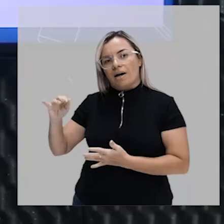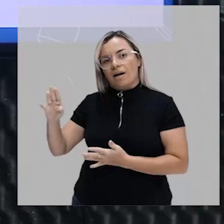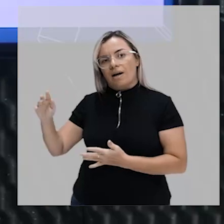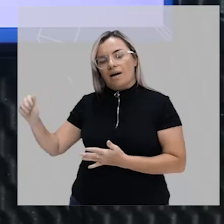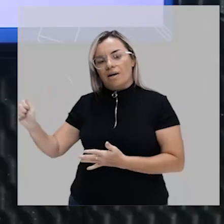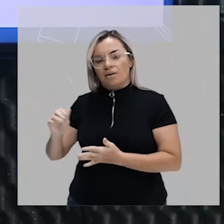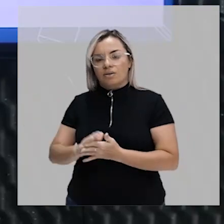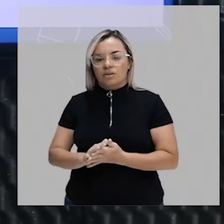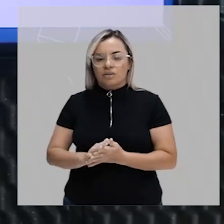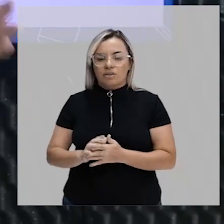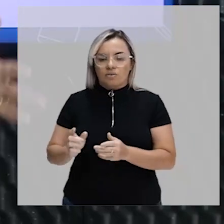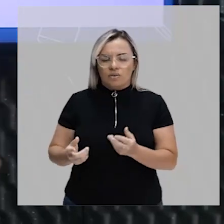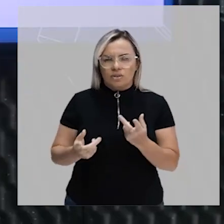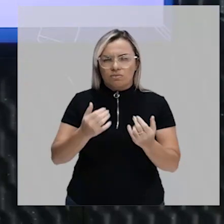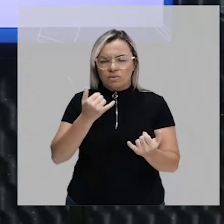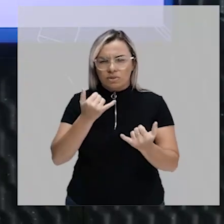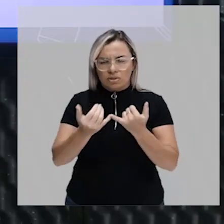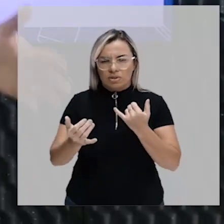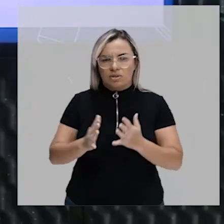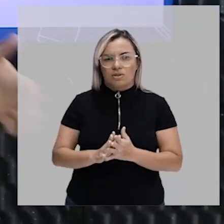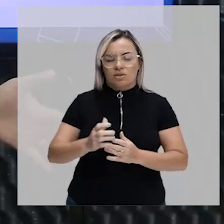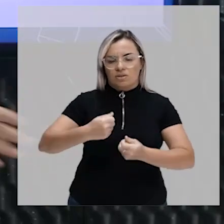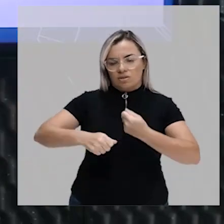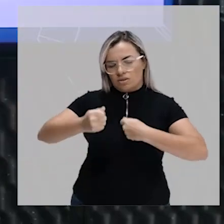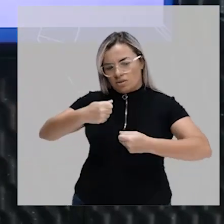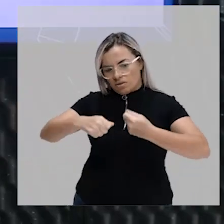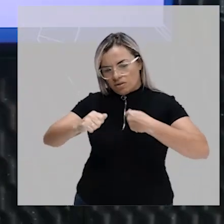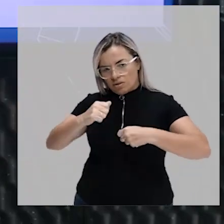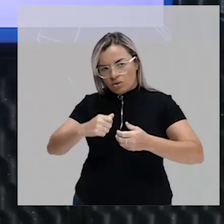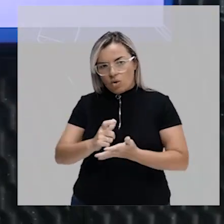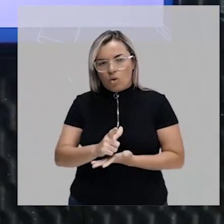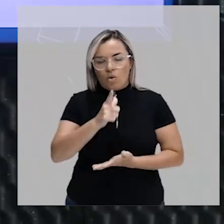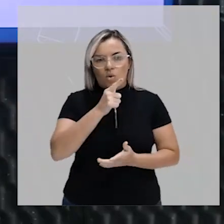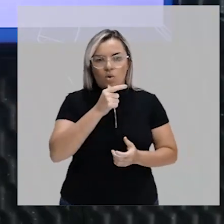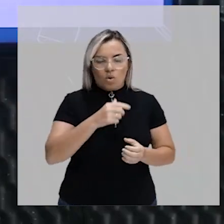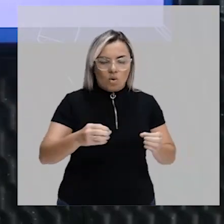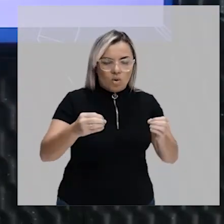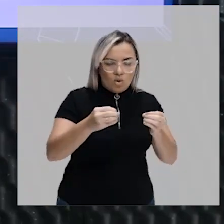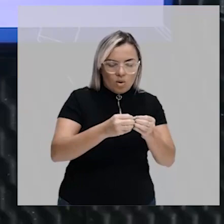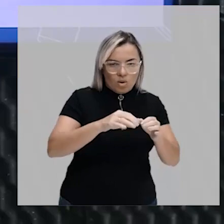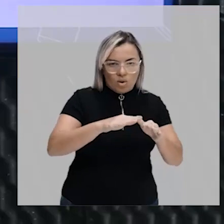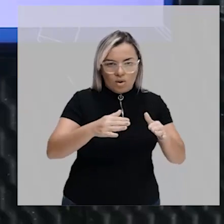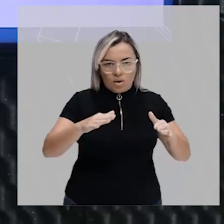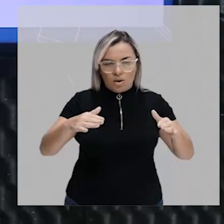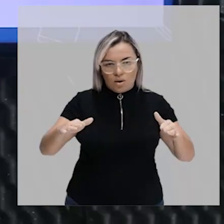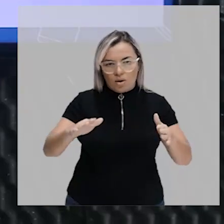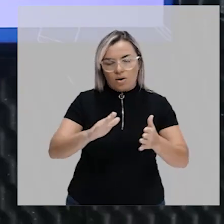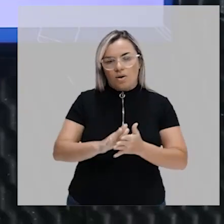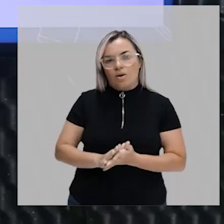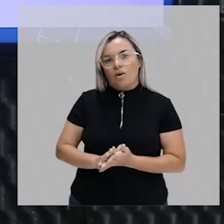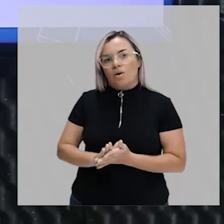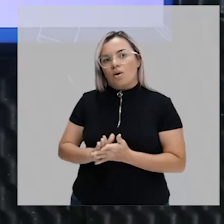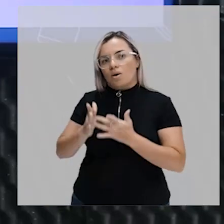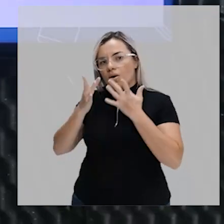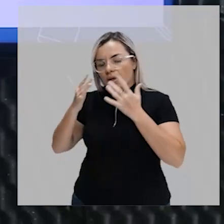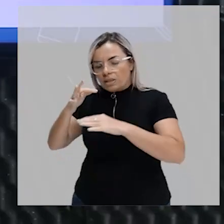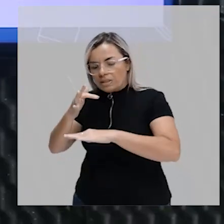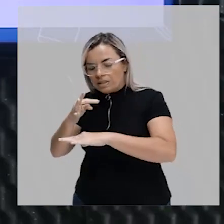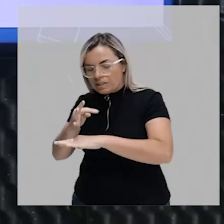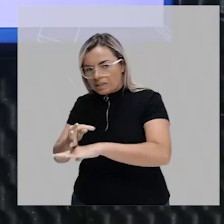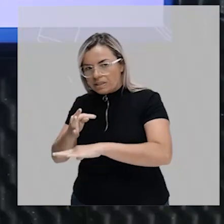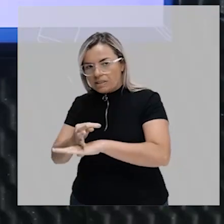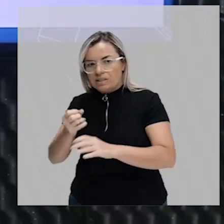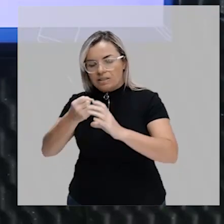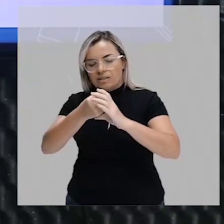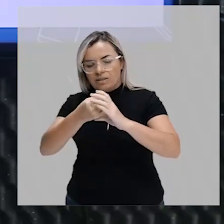certo? Concentração, por exemplo, principalmente no litoral, né? Tirando ali o Piauí, Teresina, mas nós vamos ter características ambientais muito parecidas, tá certo? Nós